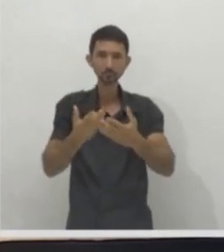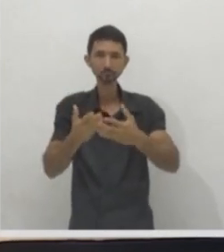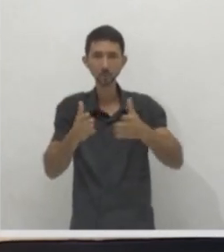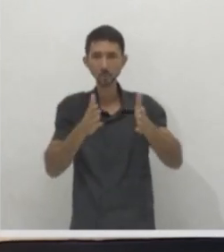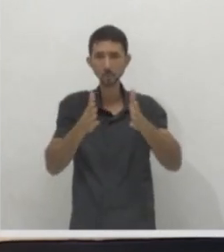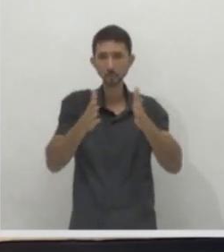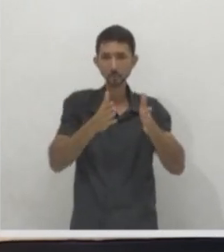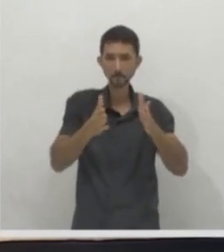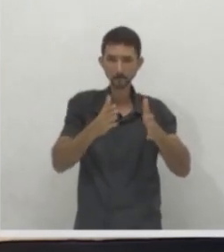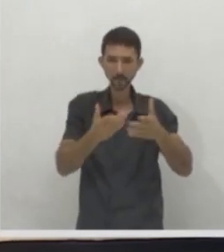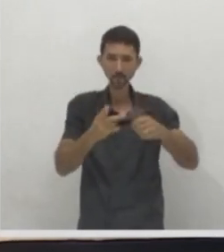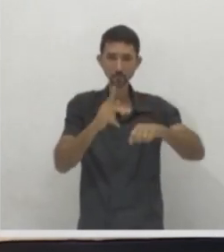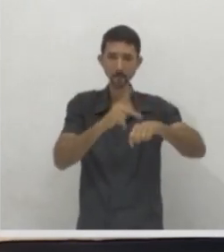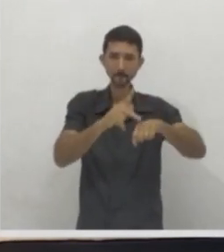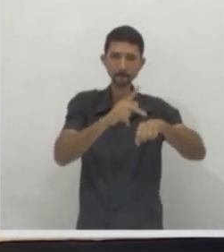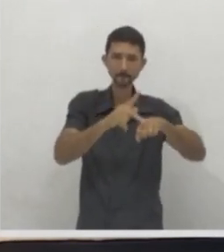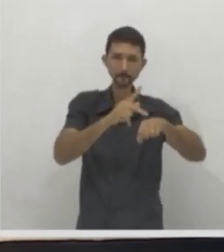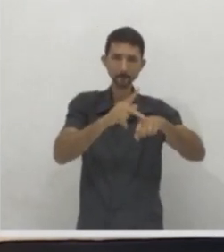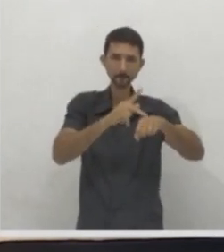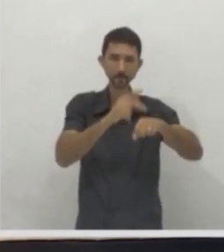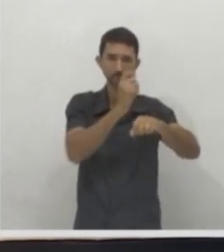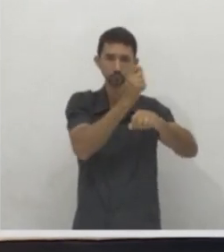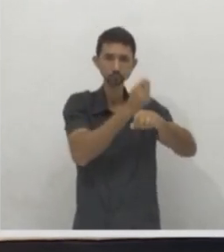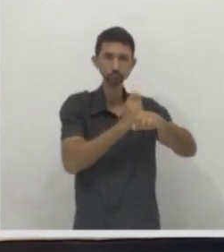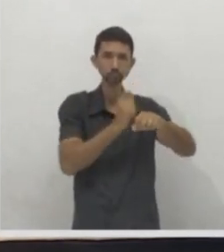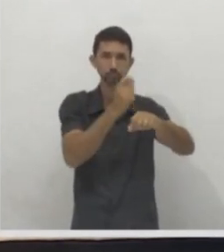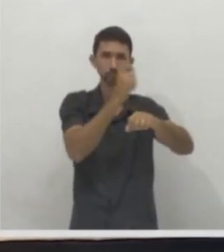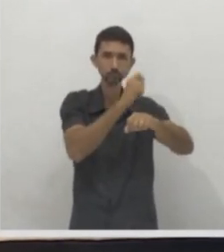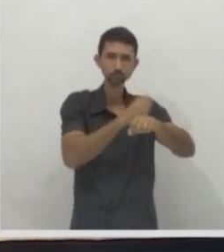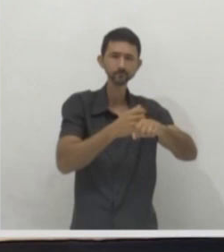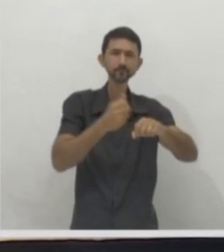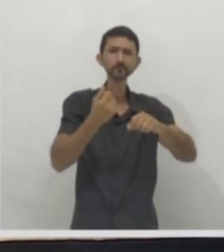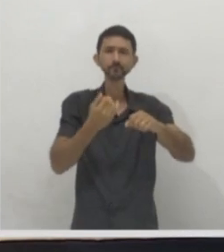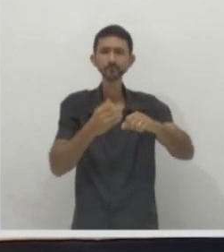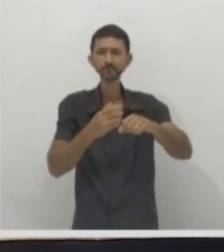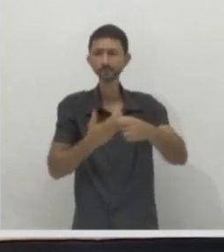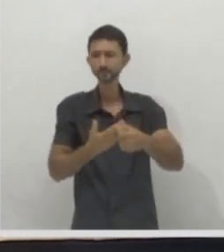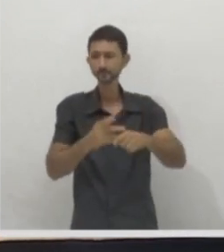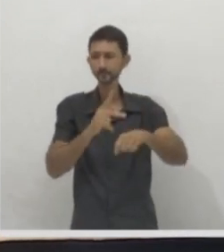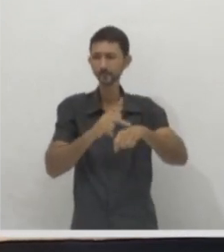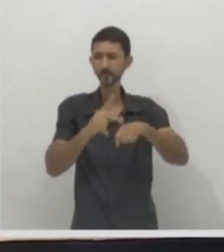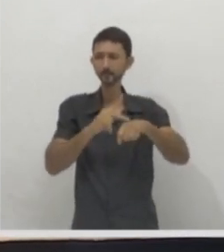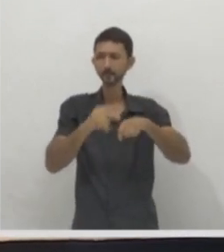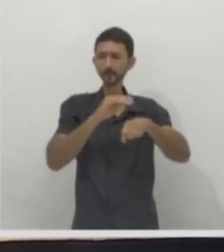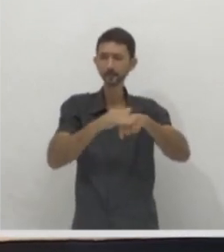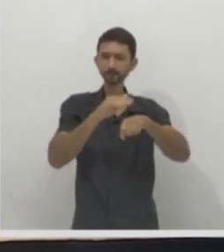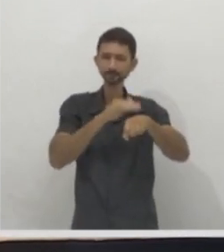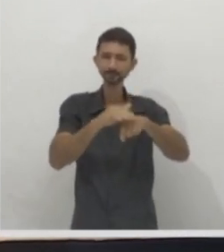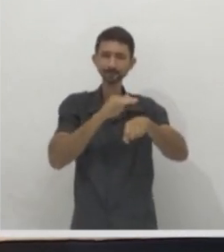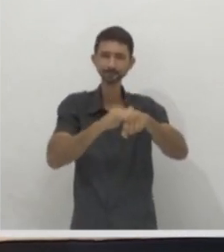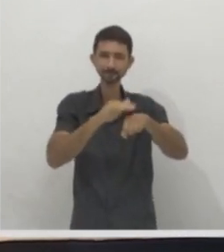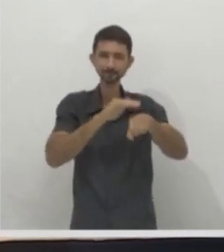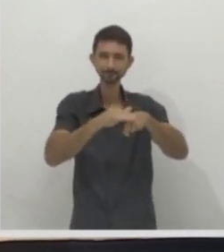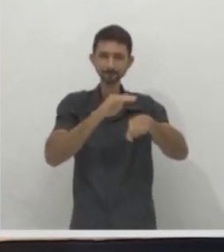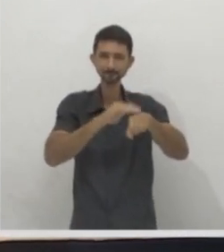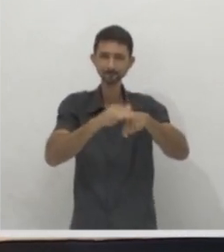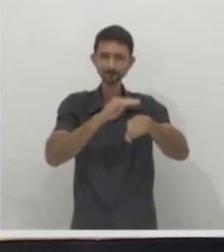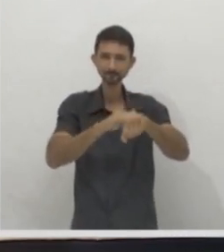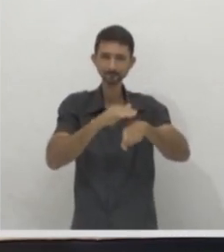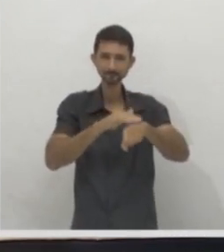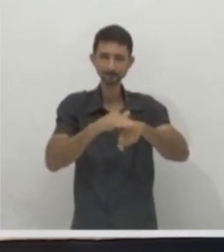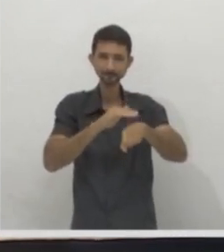antiga, ou pedra lascada. Por quê? Porque nós dizemos anteriormente, nós vamos estudar através,